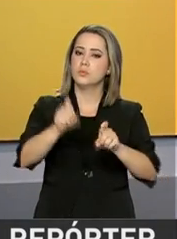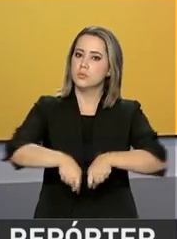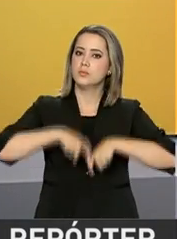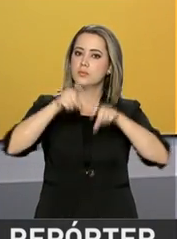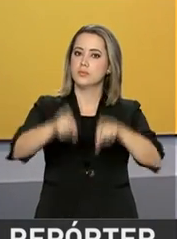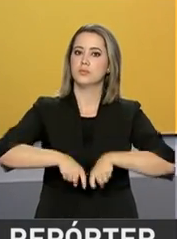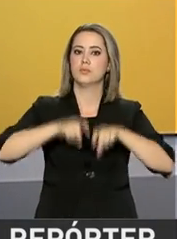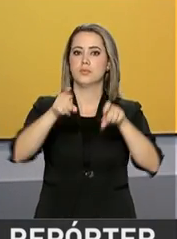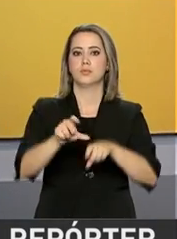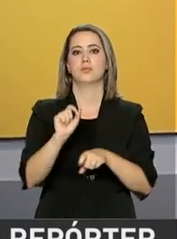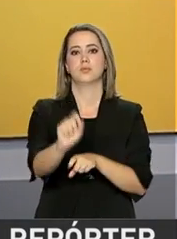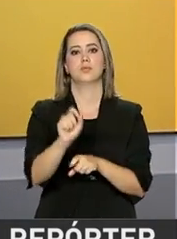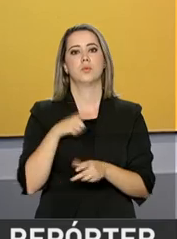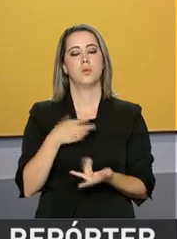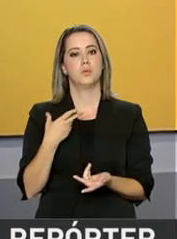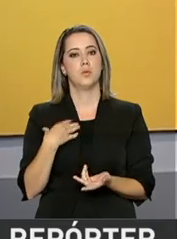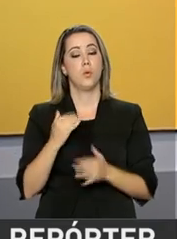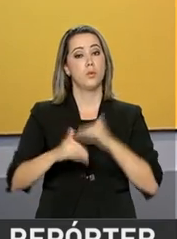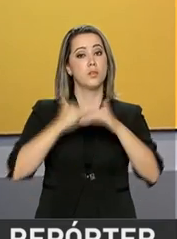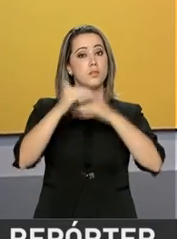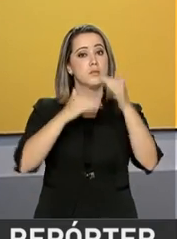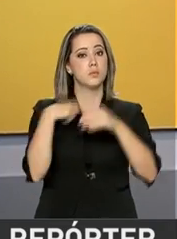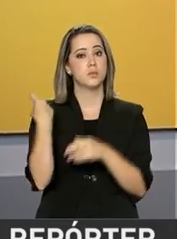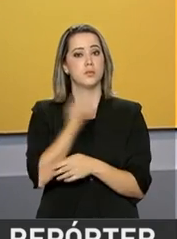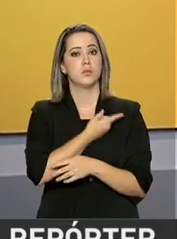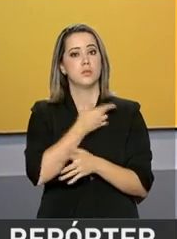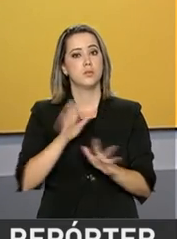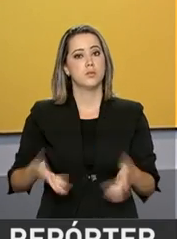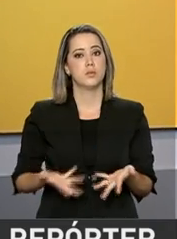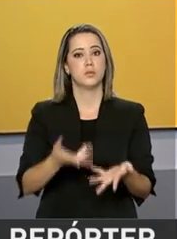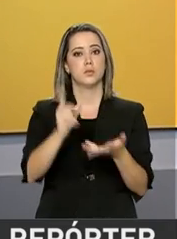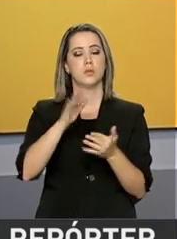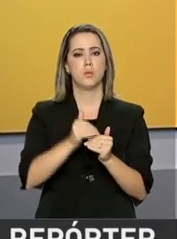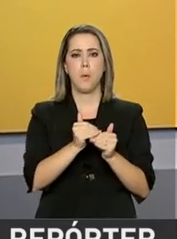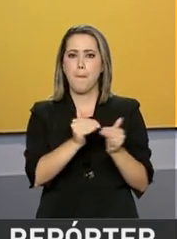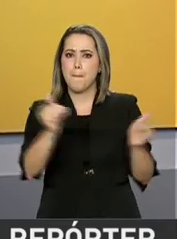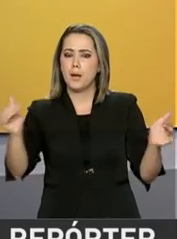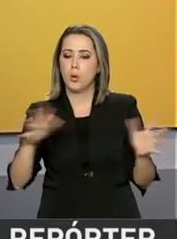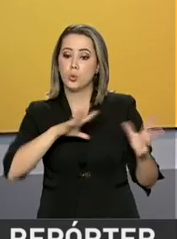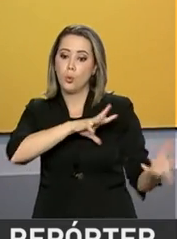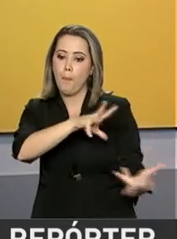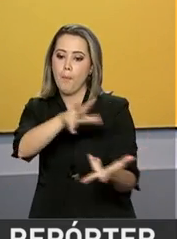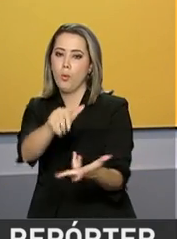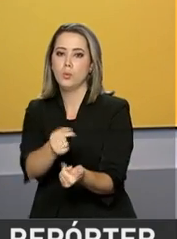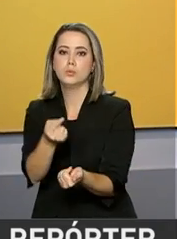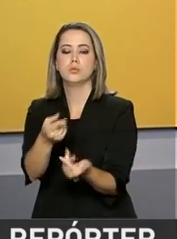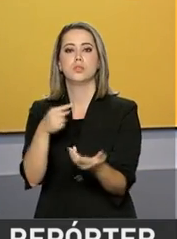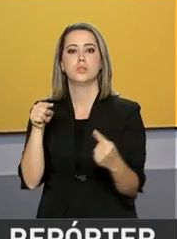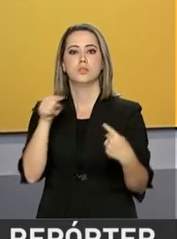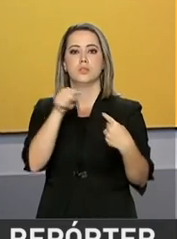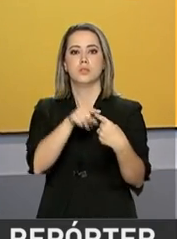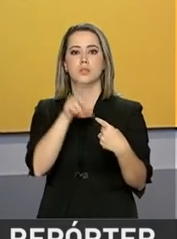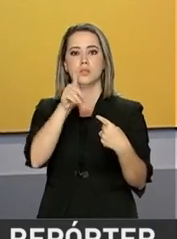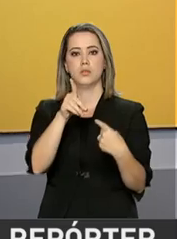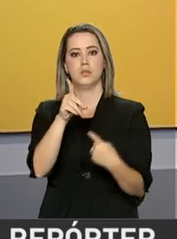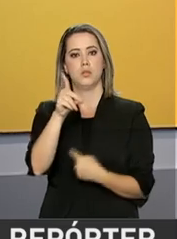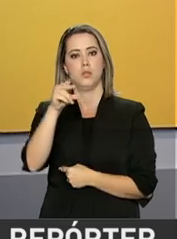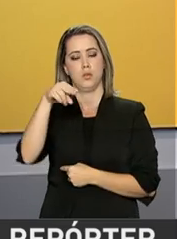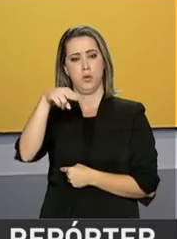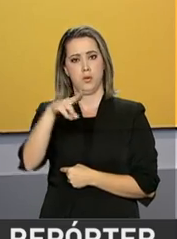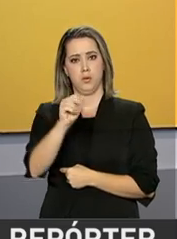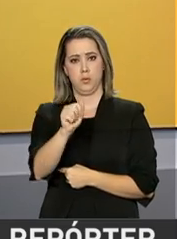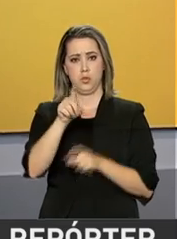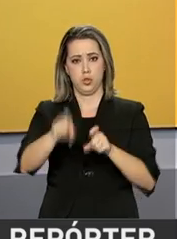produtividade agropecuária. O crescimento da nossa produção é o maior do mundo, de acordo com dados do Departamento